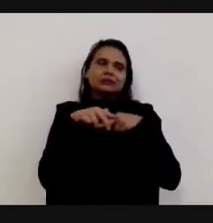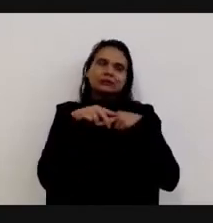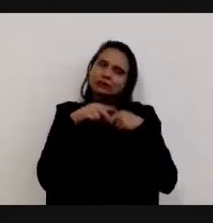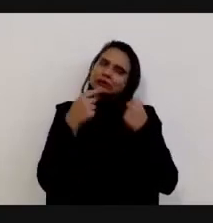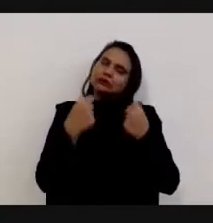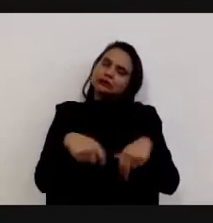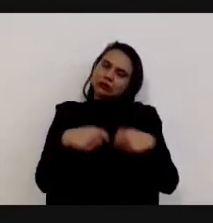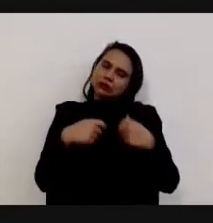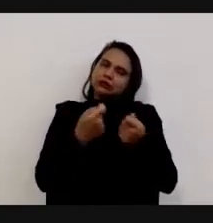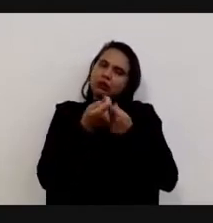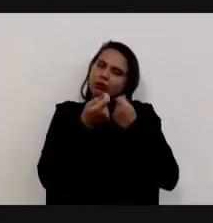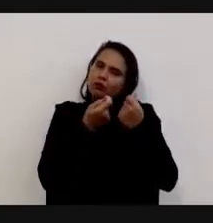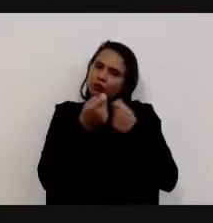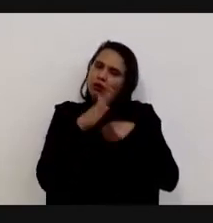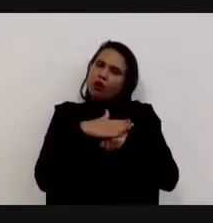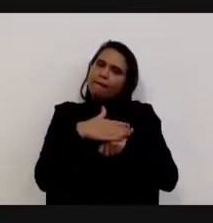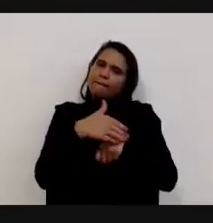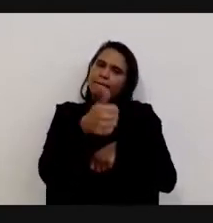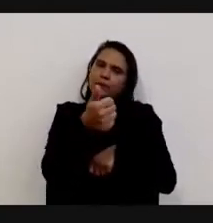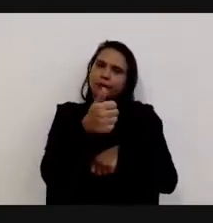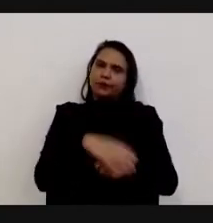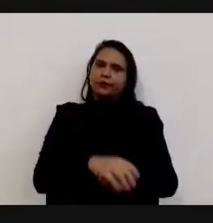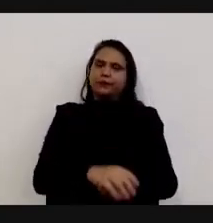essas emendas.